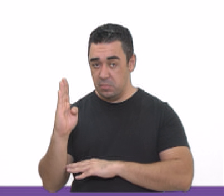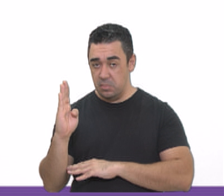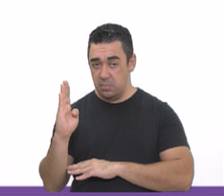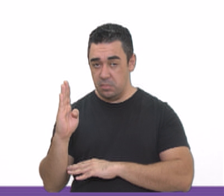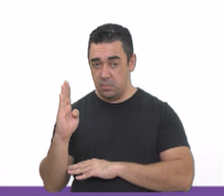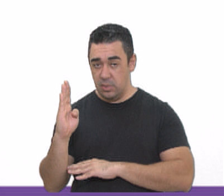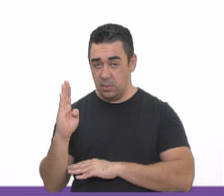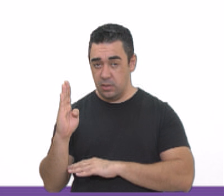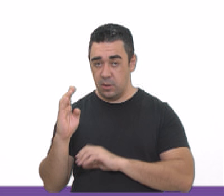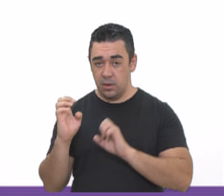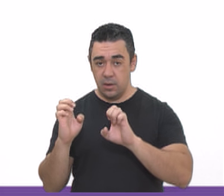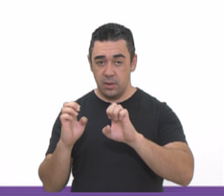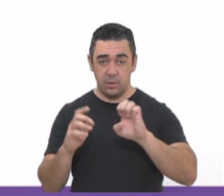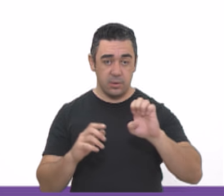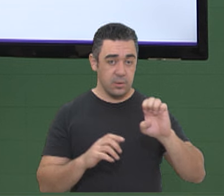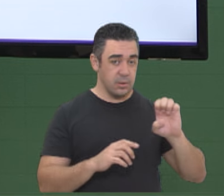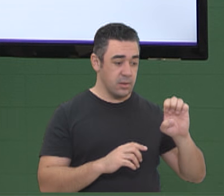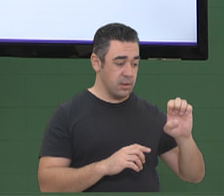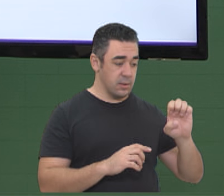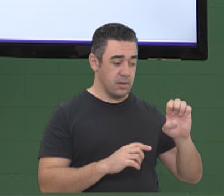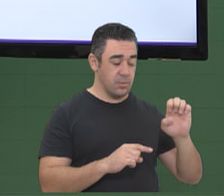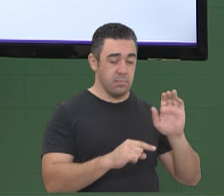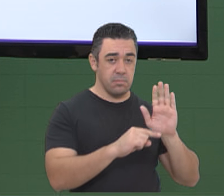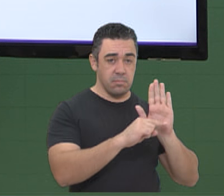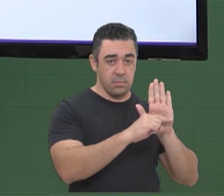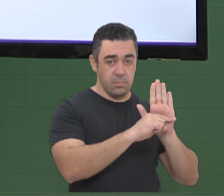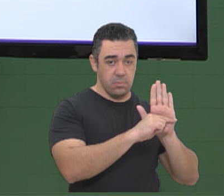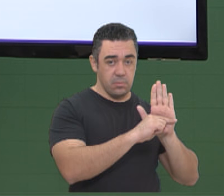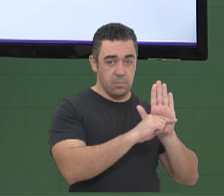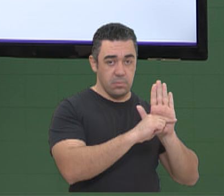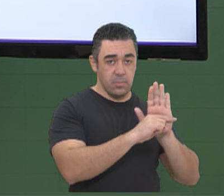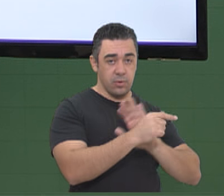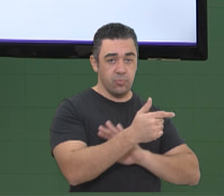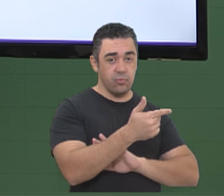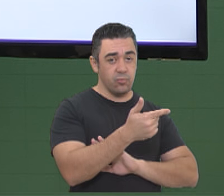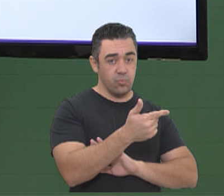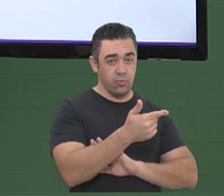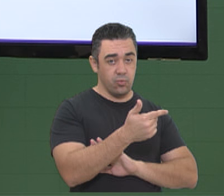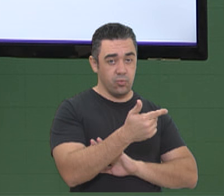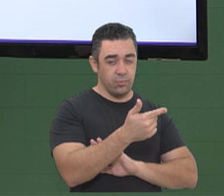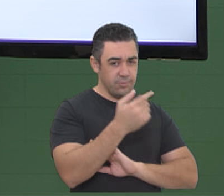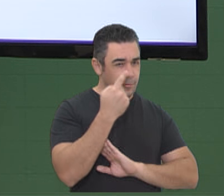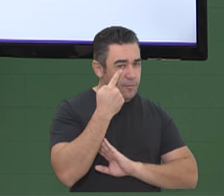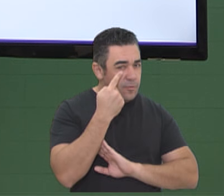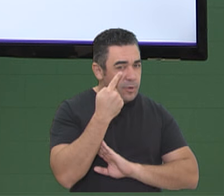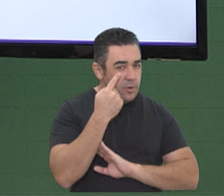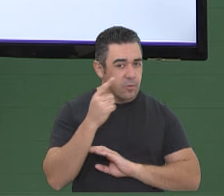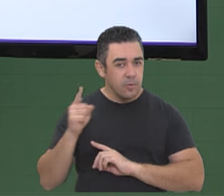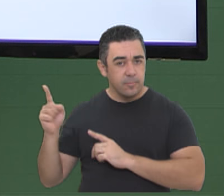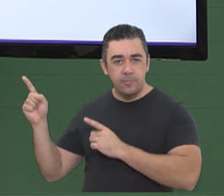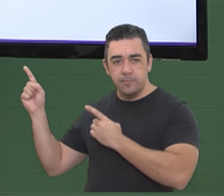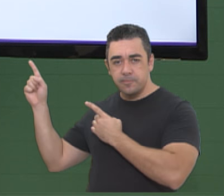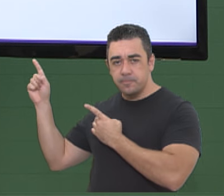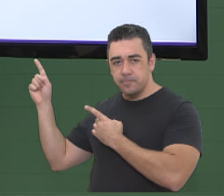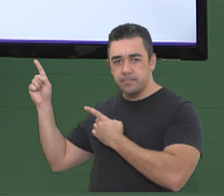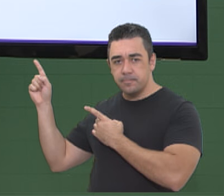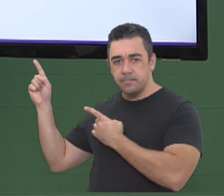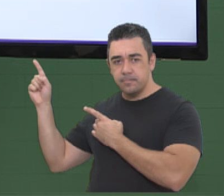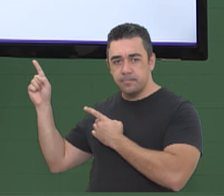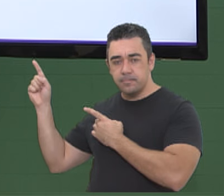à esquerda, então ele está na posição menos 2. Prestem bastante atenção nisso que eu estou